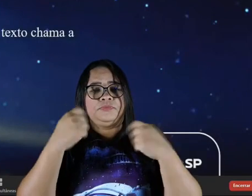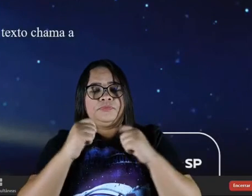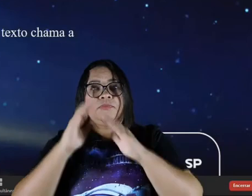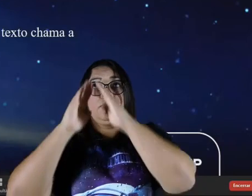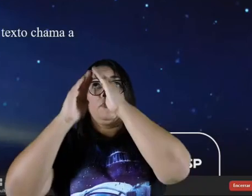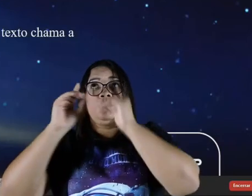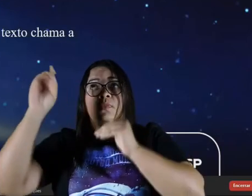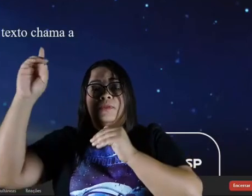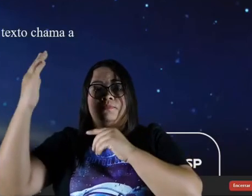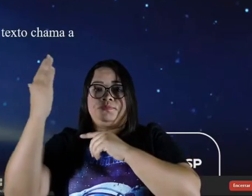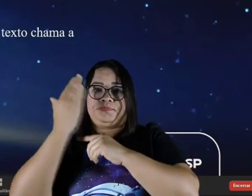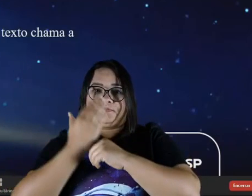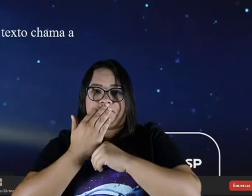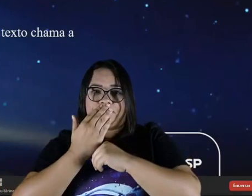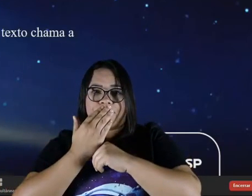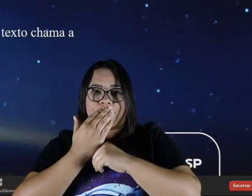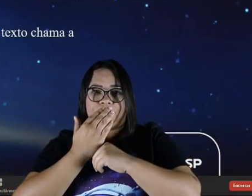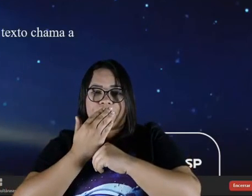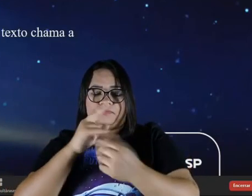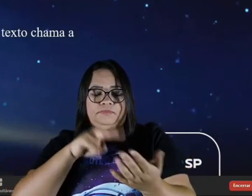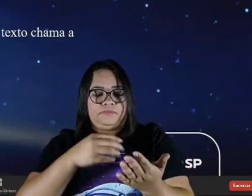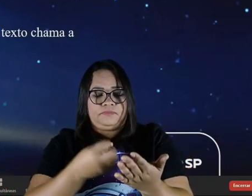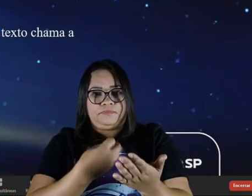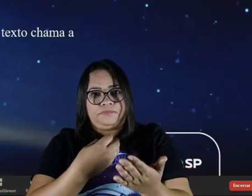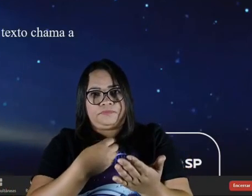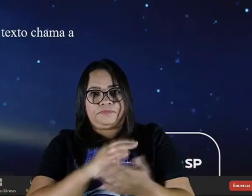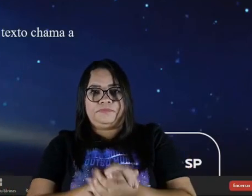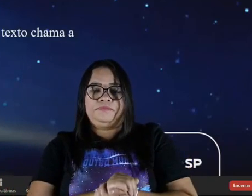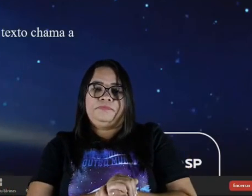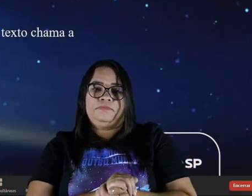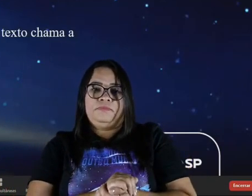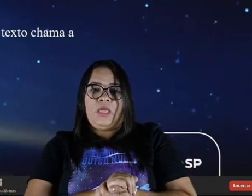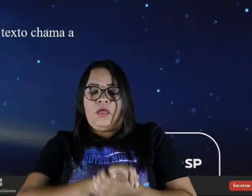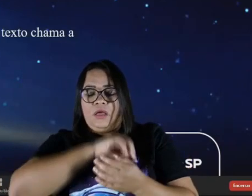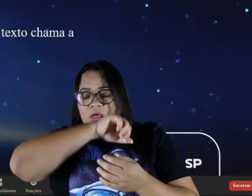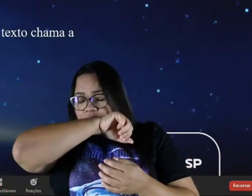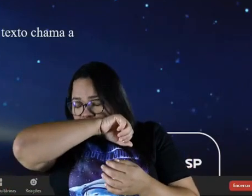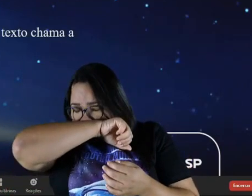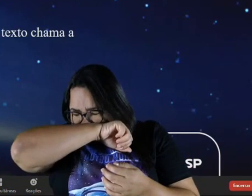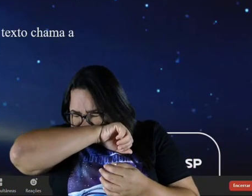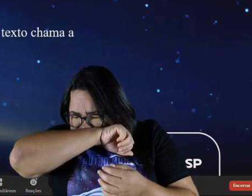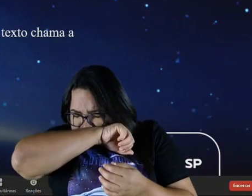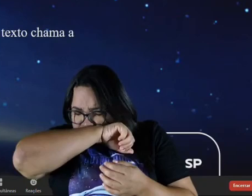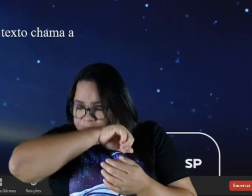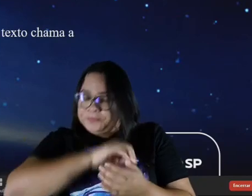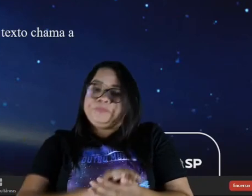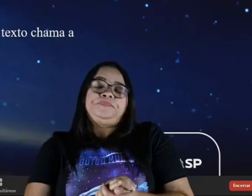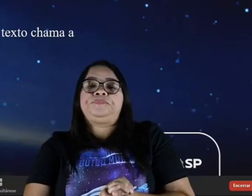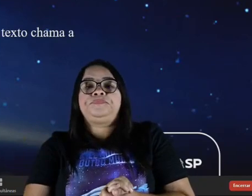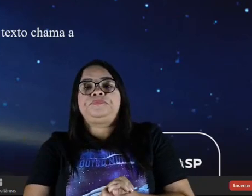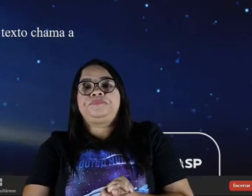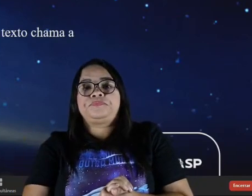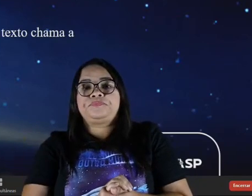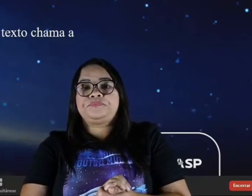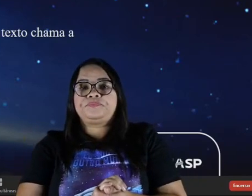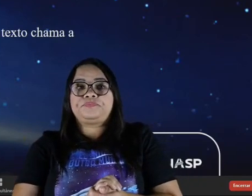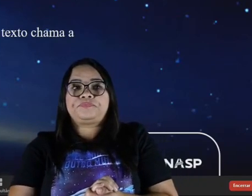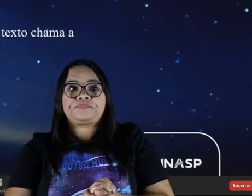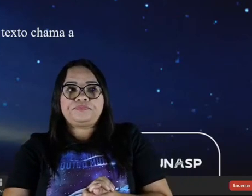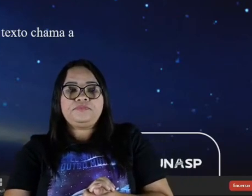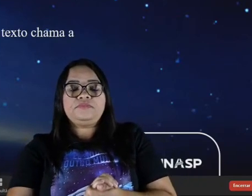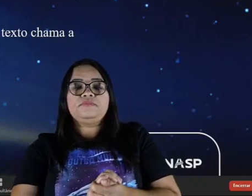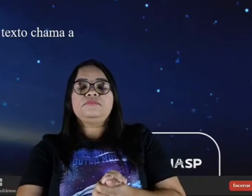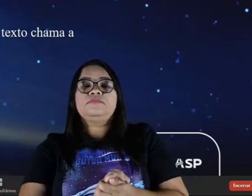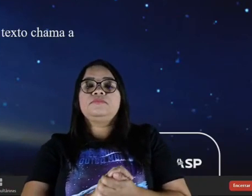livro. Segundo passo. Ou primeiro, eu coloquei a oração aqui como uma coisa prévia, então vou seguir a numeração que eu coloquei aqui no